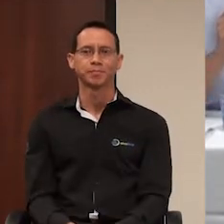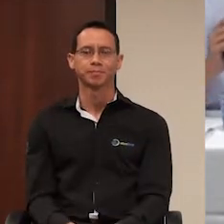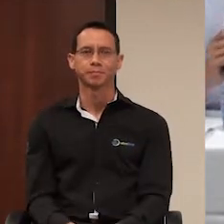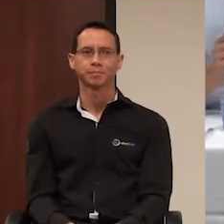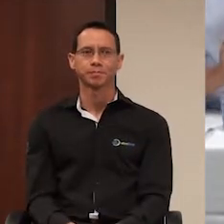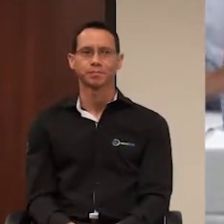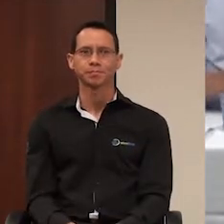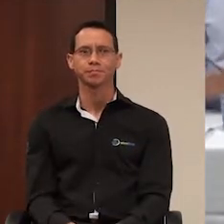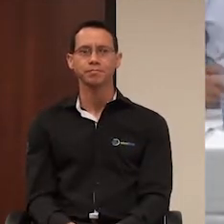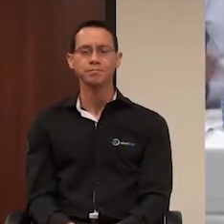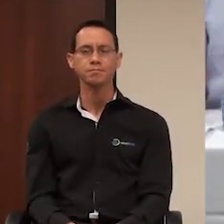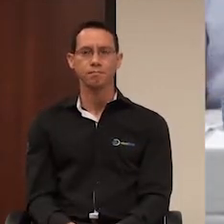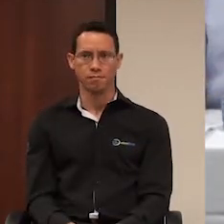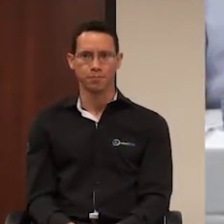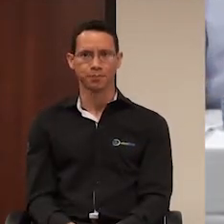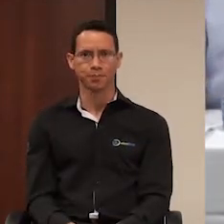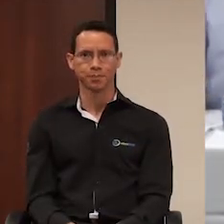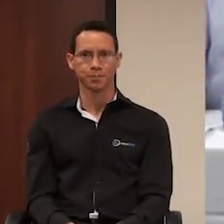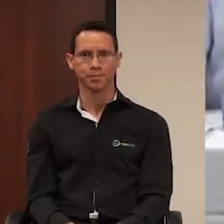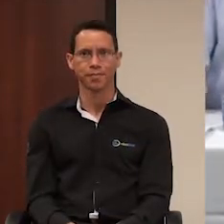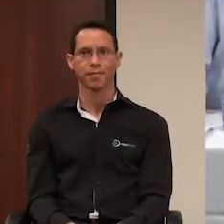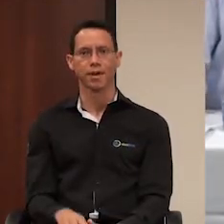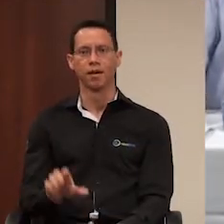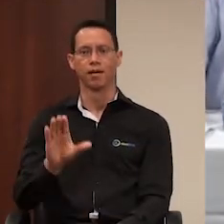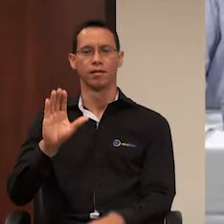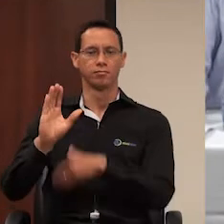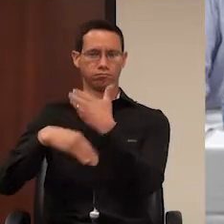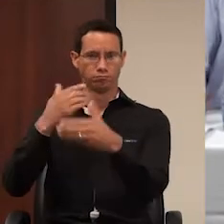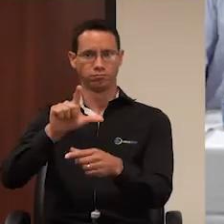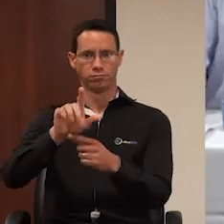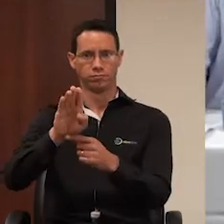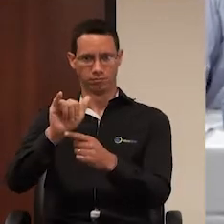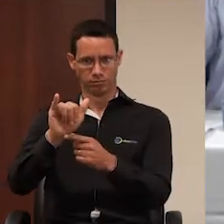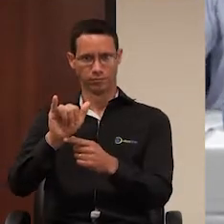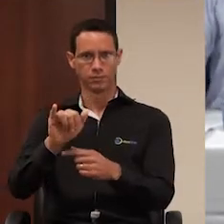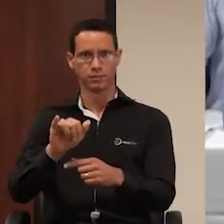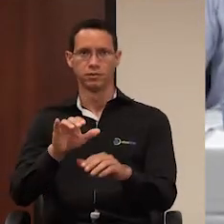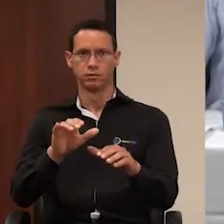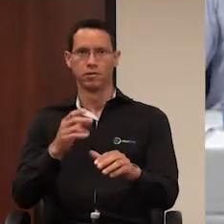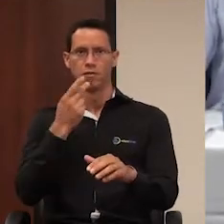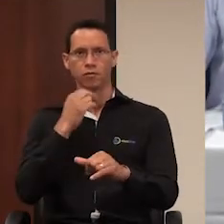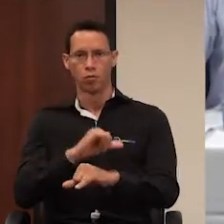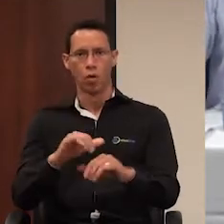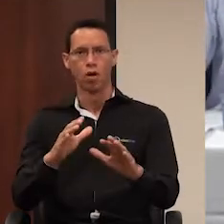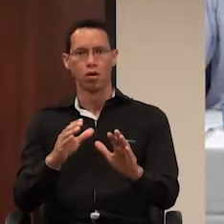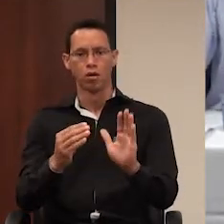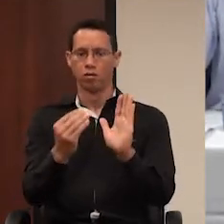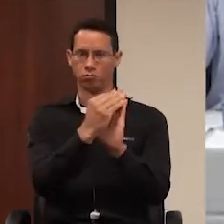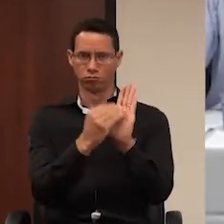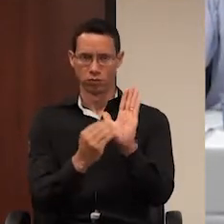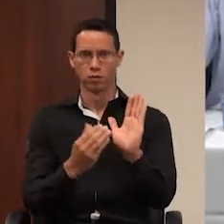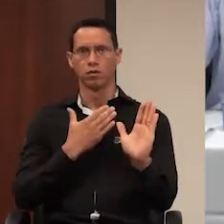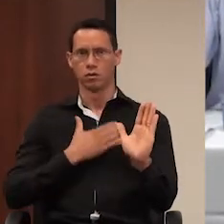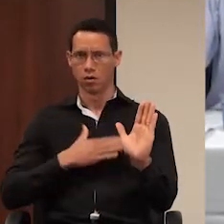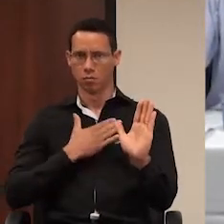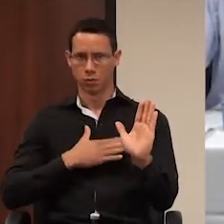Bom, veio a lei de inclusão e disse, olha, calma, né? Devagar com o conduto que é o santo